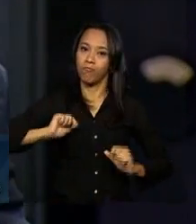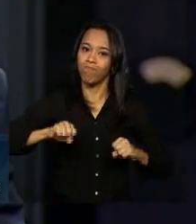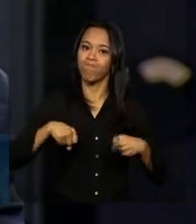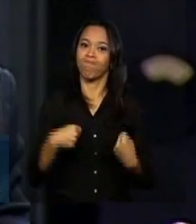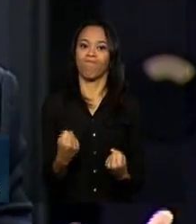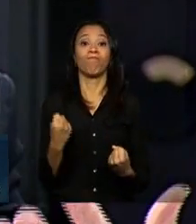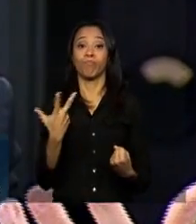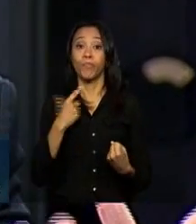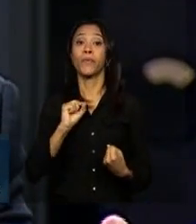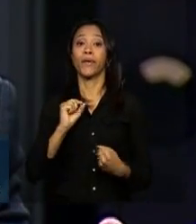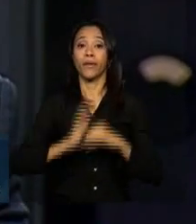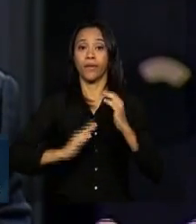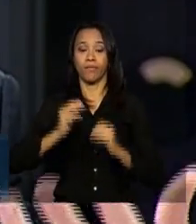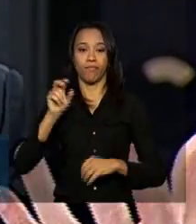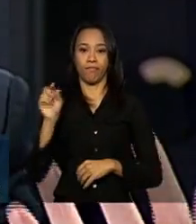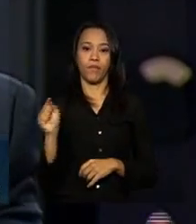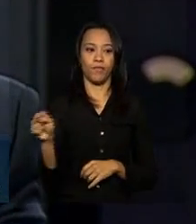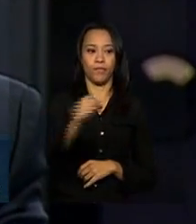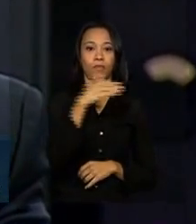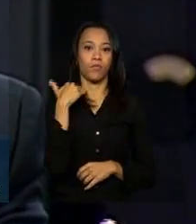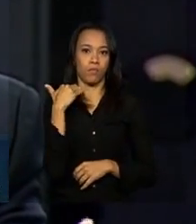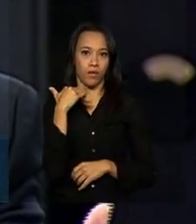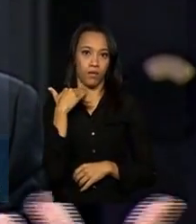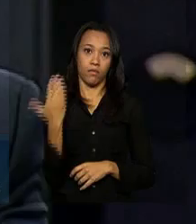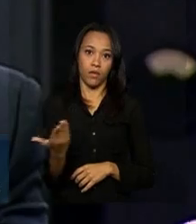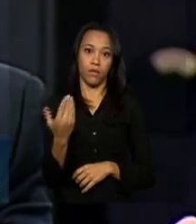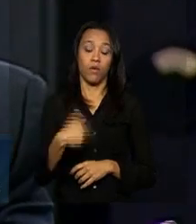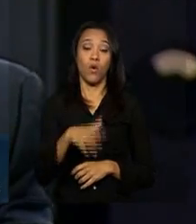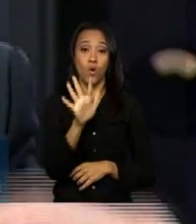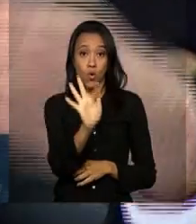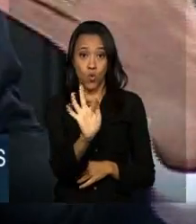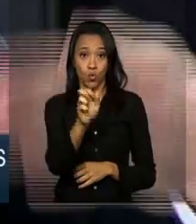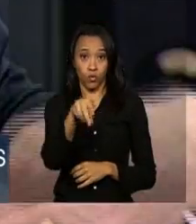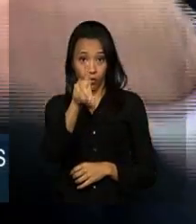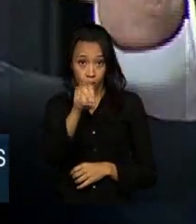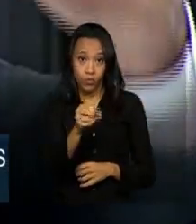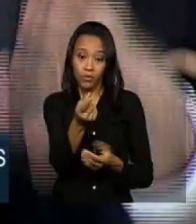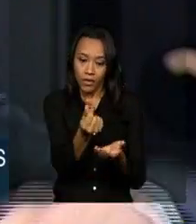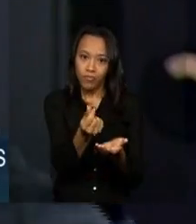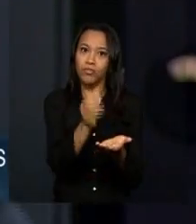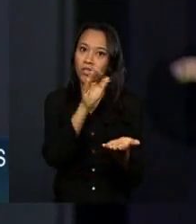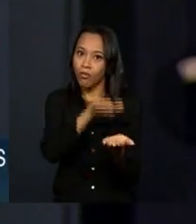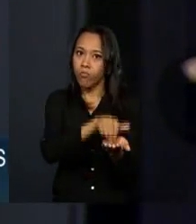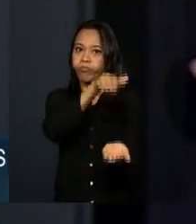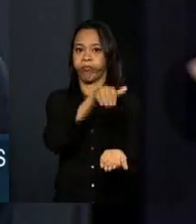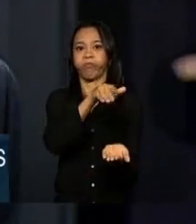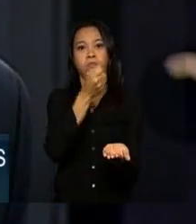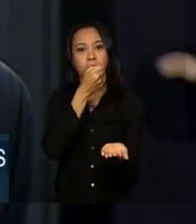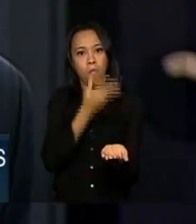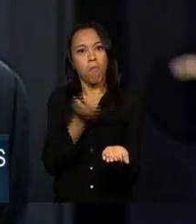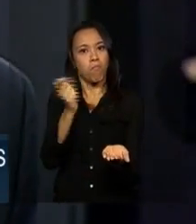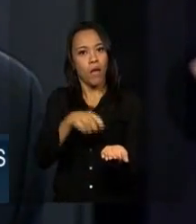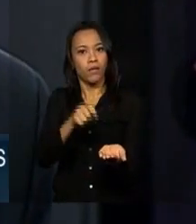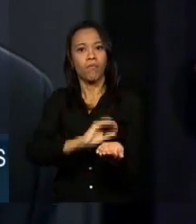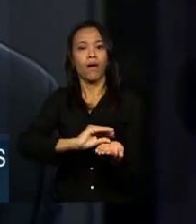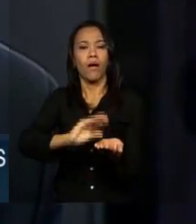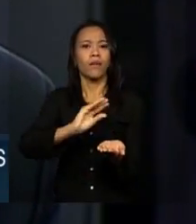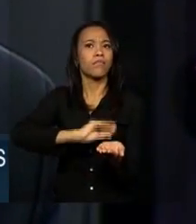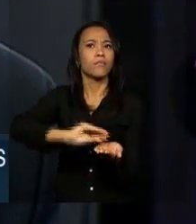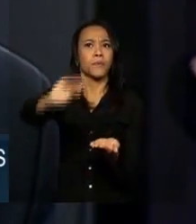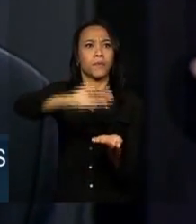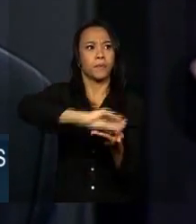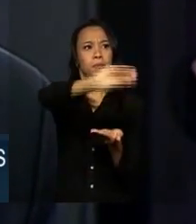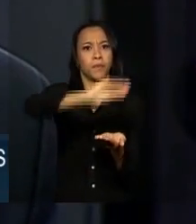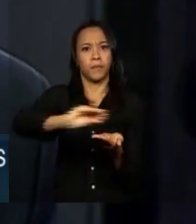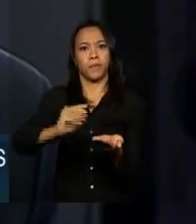preocupação de que os Fundos tenham o recurso retornando para que ele mesmo possa fazer novas aplicações e a gente percebe que os